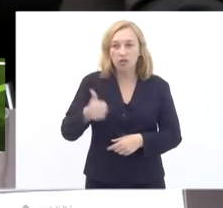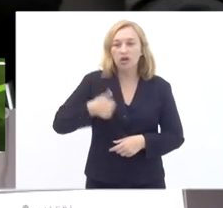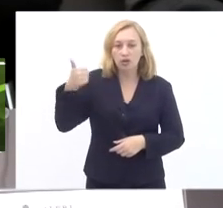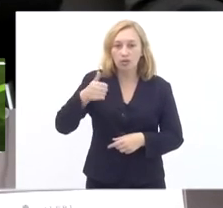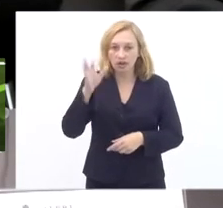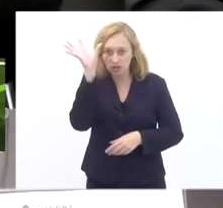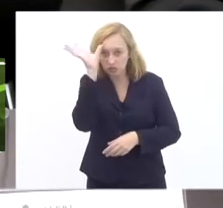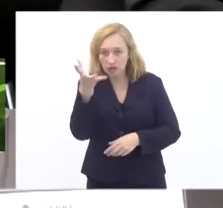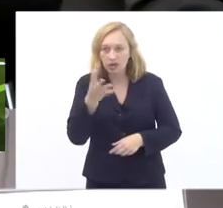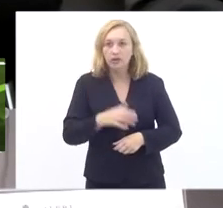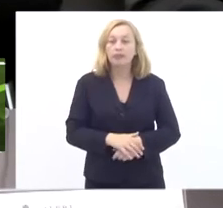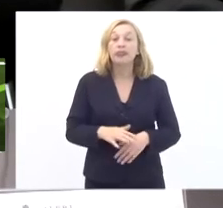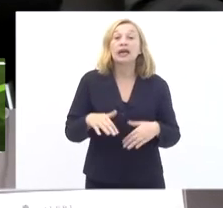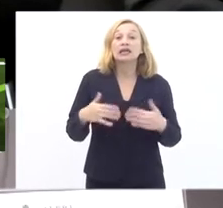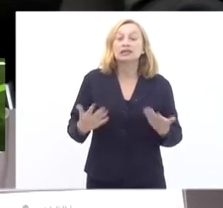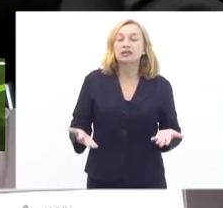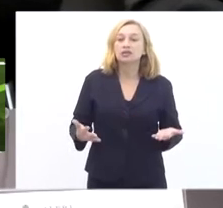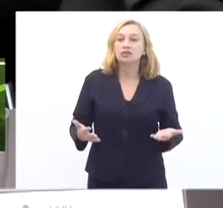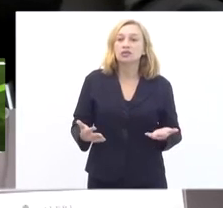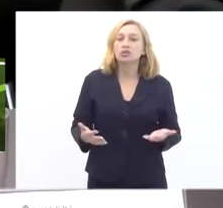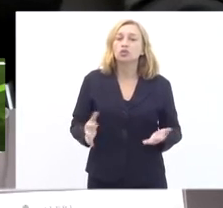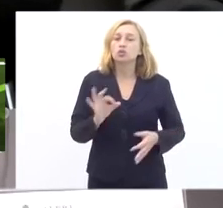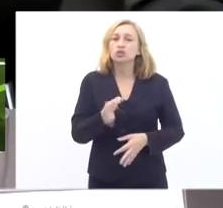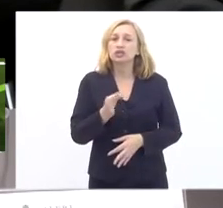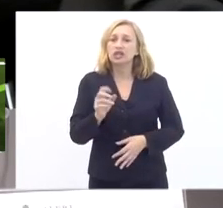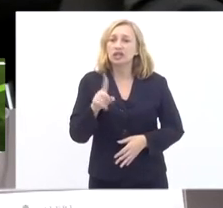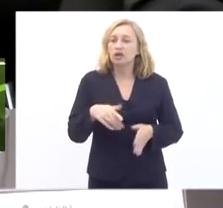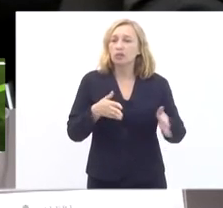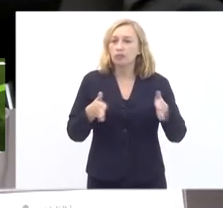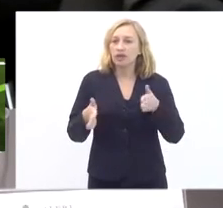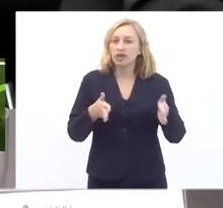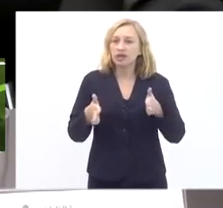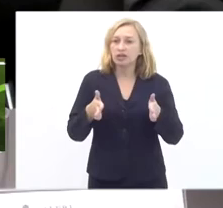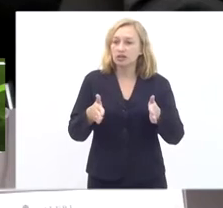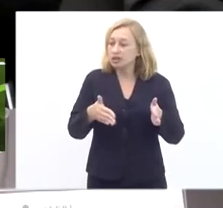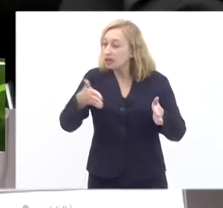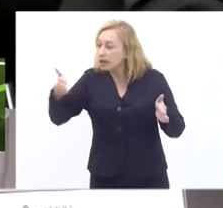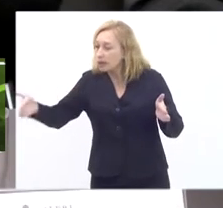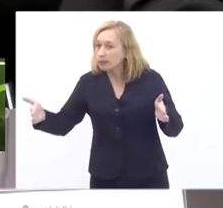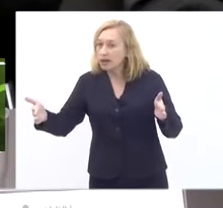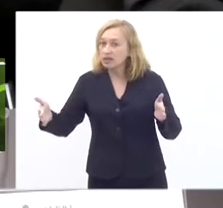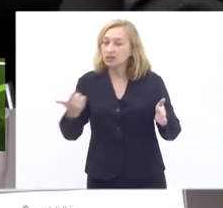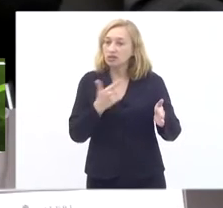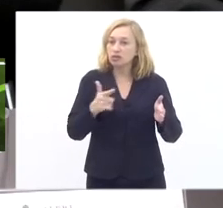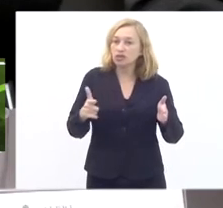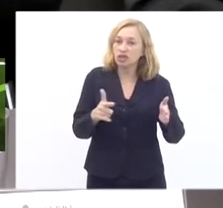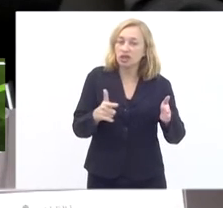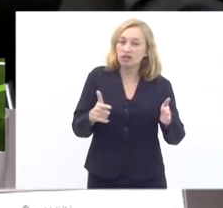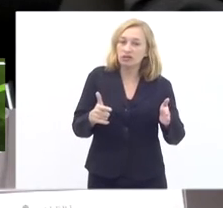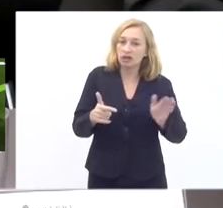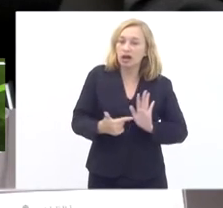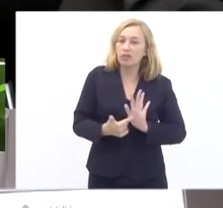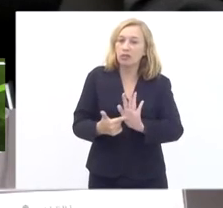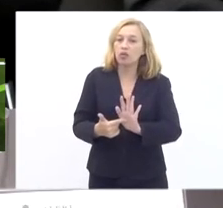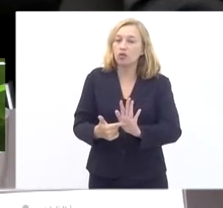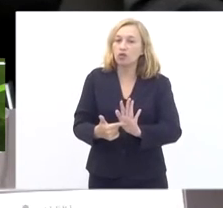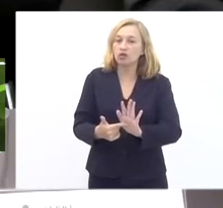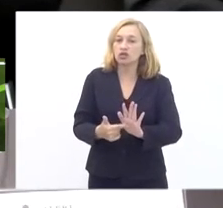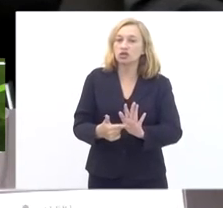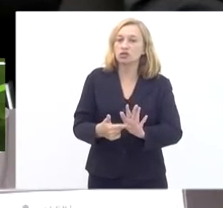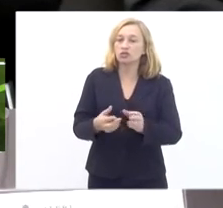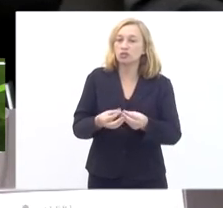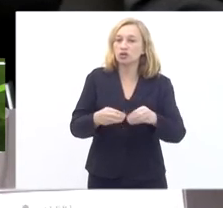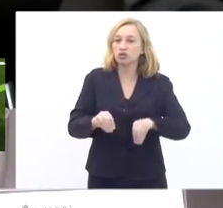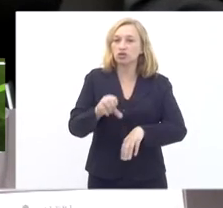resolver. Entretanto, o fato de o prazo ter sido ultrapassado não trouxe a consequência dessa questão dos 90